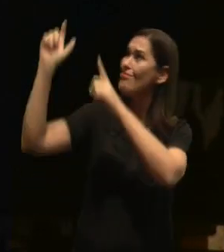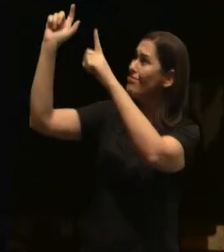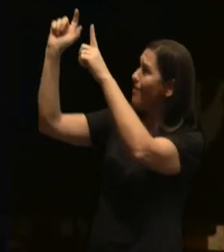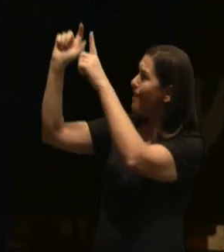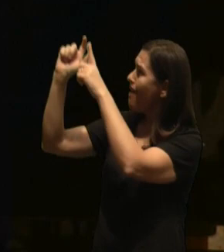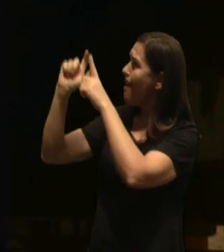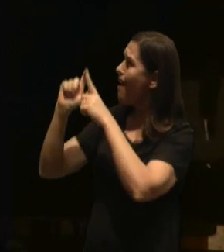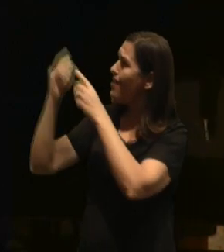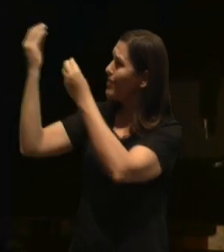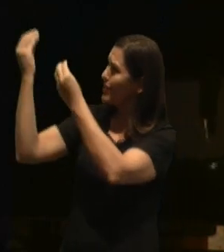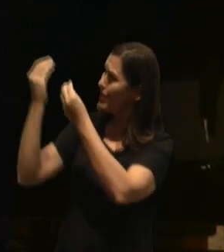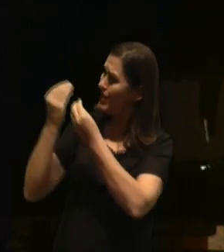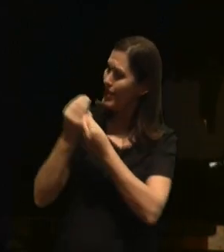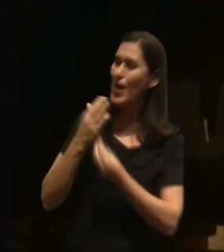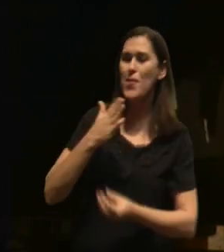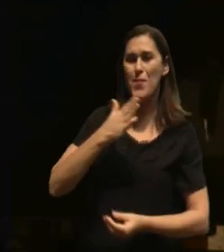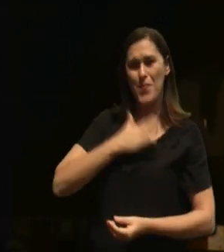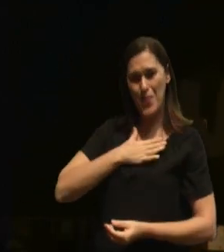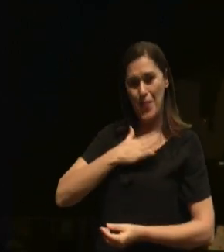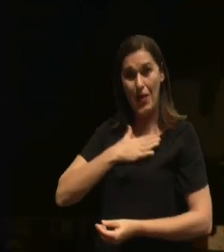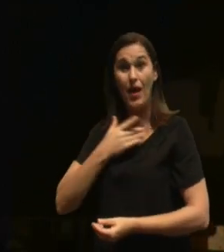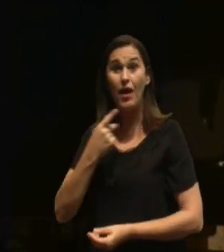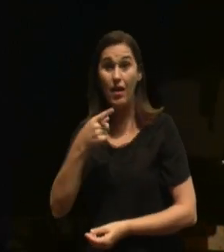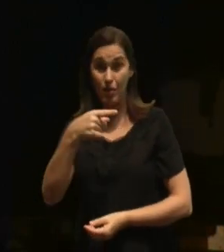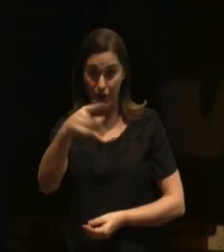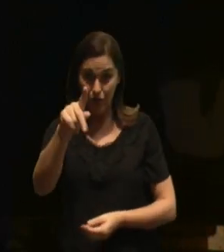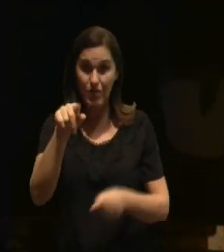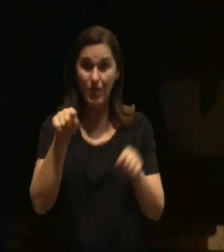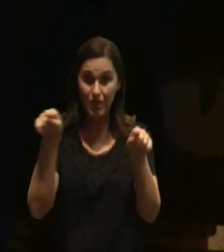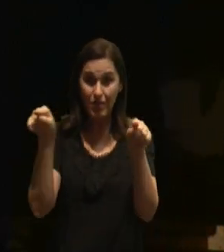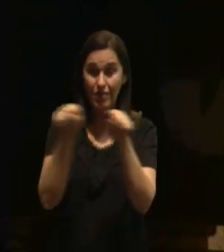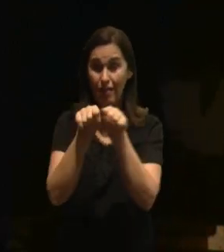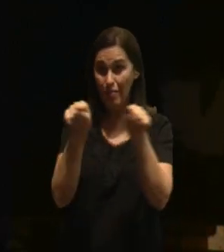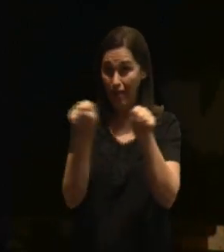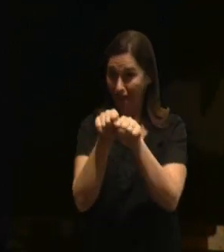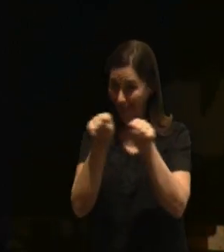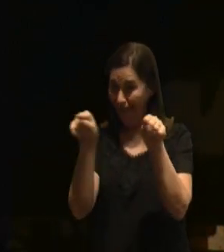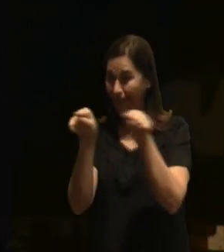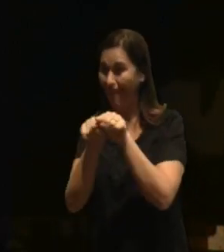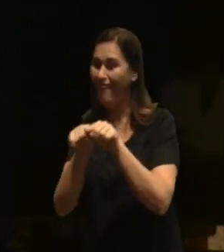que Deus tem pra mim e para você.